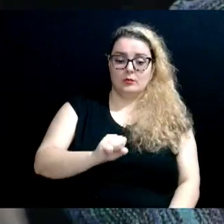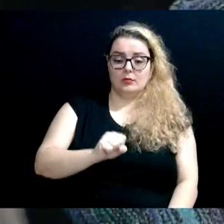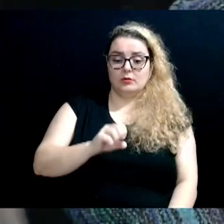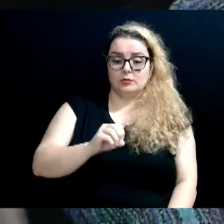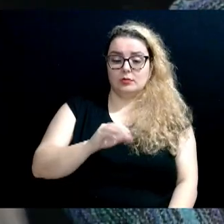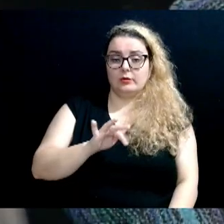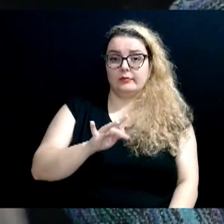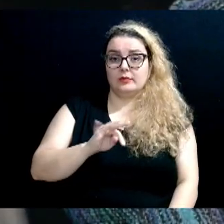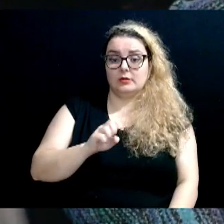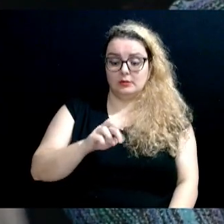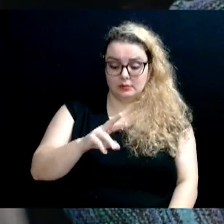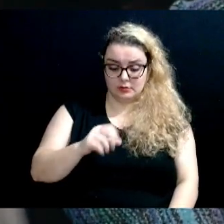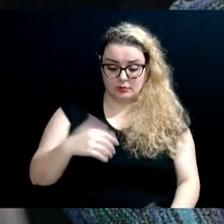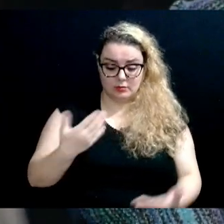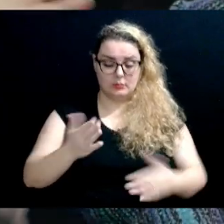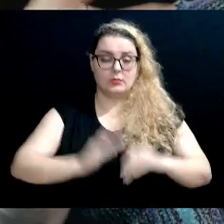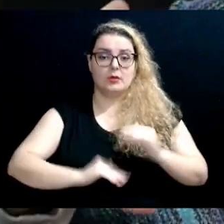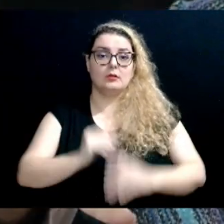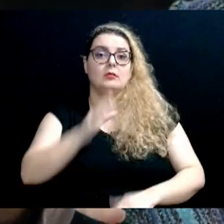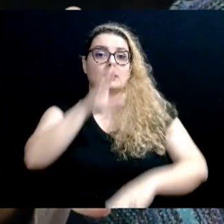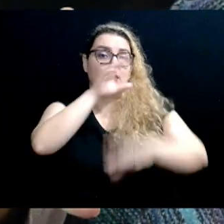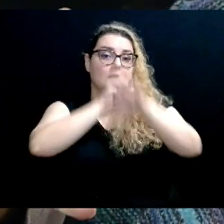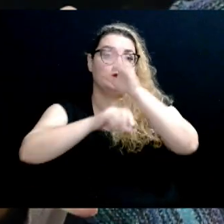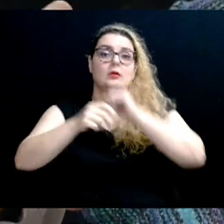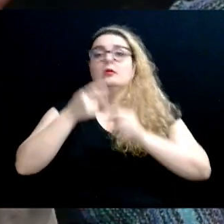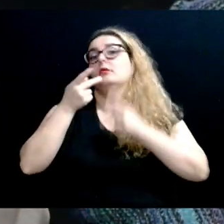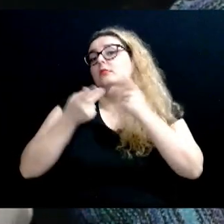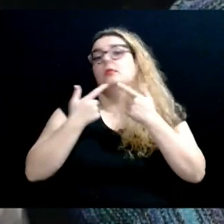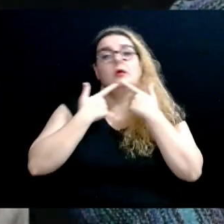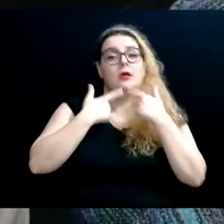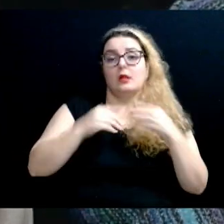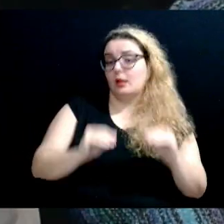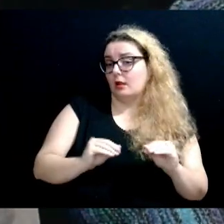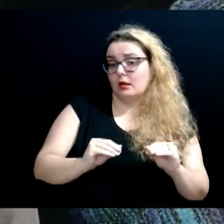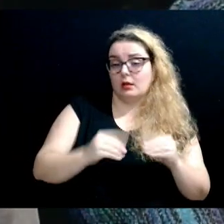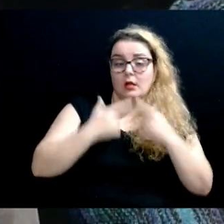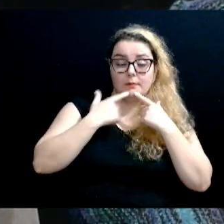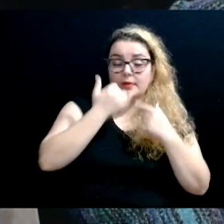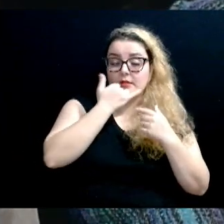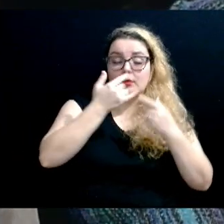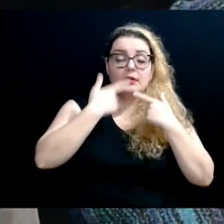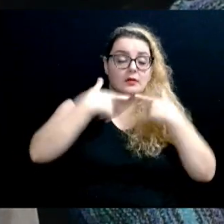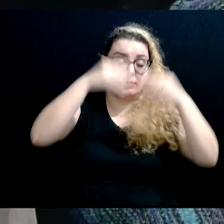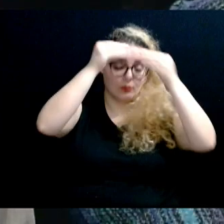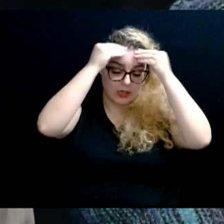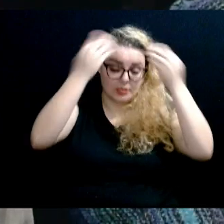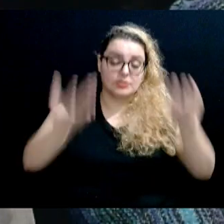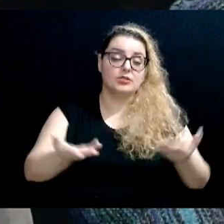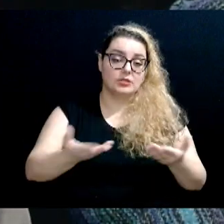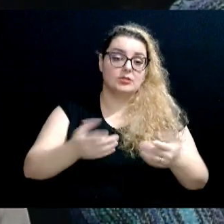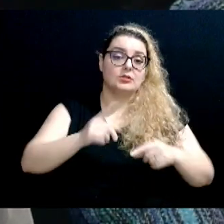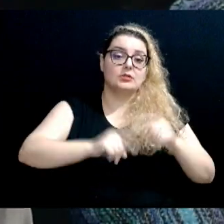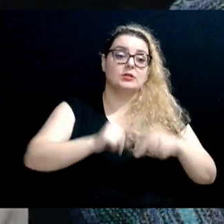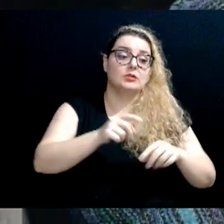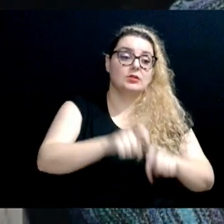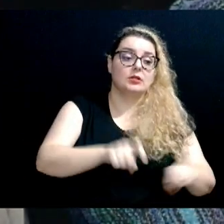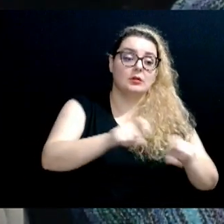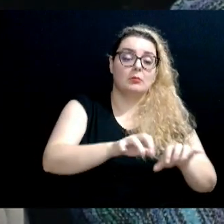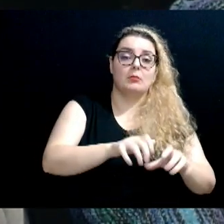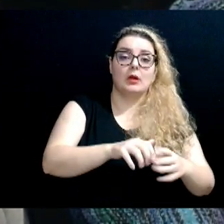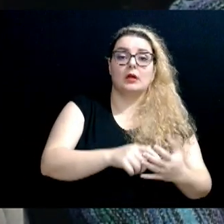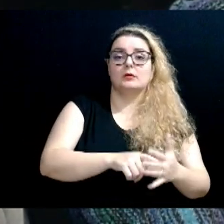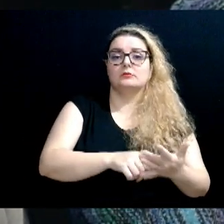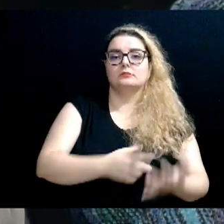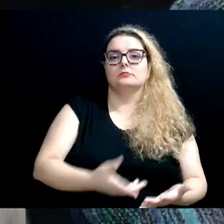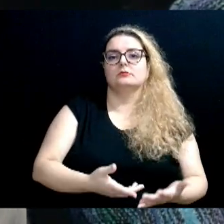minha profissão era aprender a falar a linguagem da máquina. Uhum. O que a gente conseguiu fazer agora? Ensinar a máquina a entender